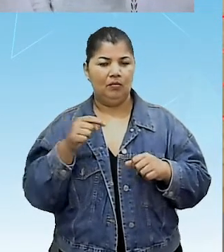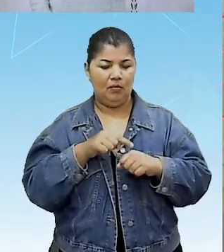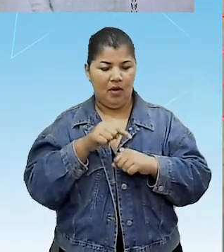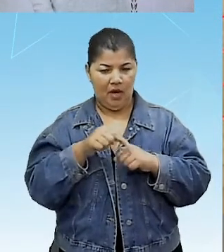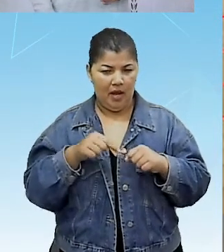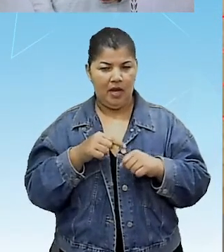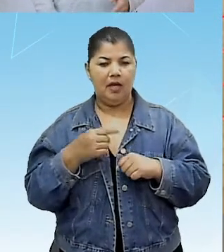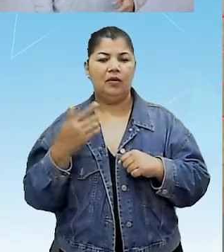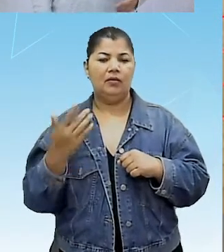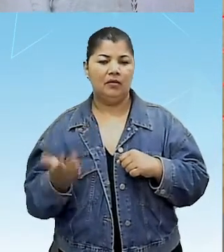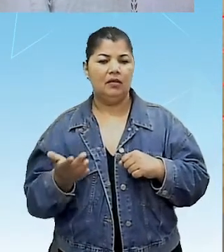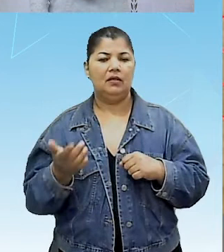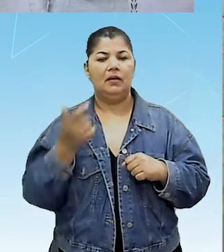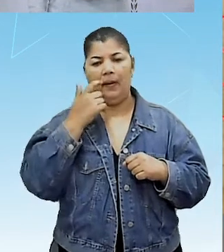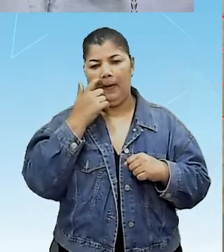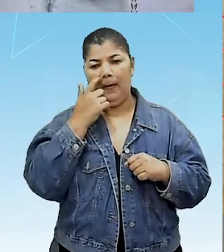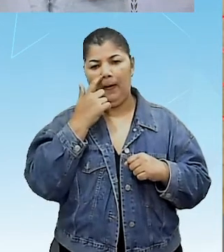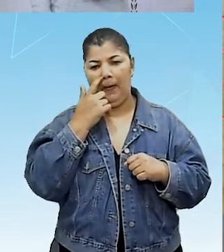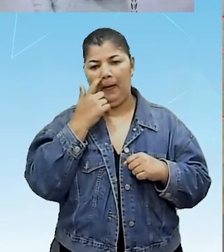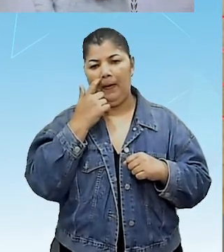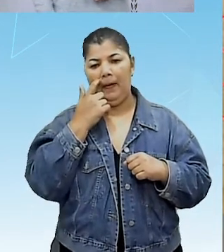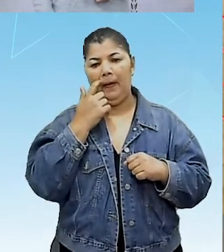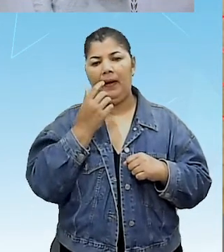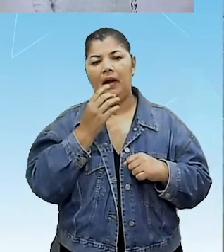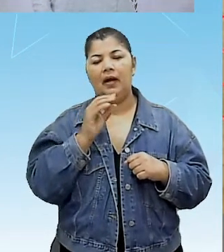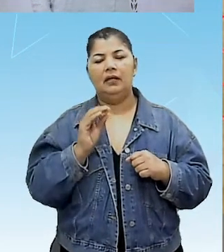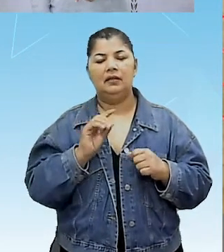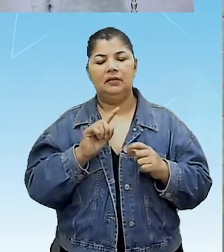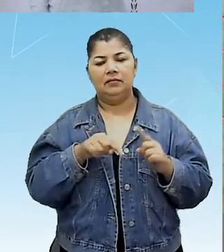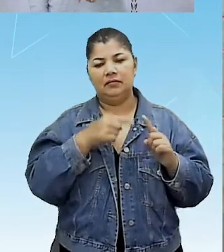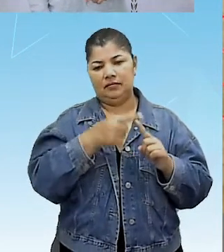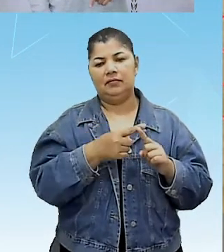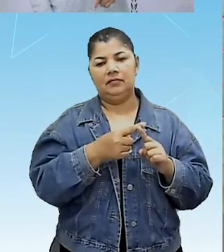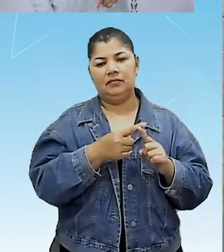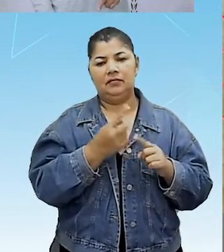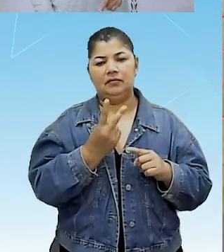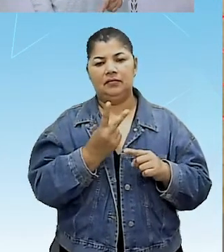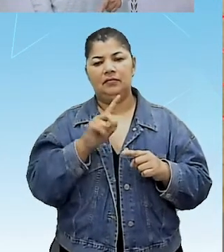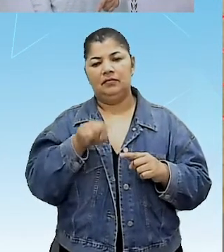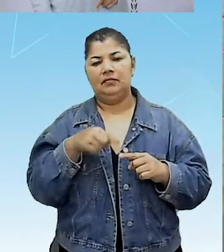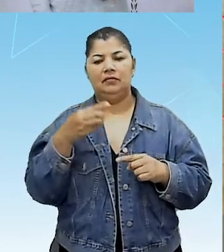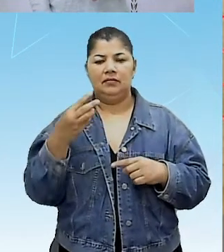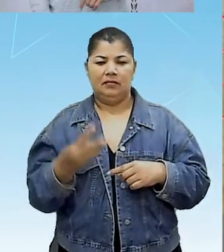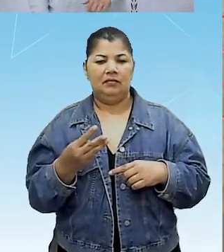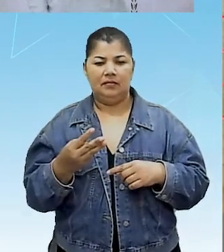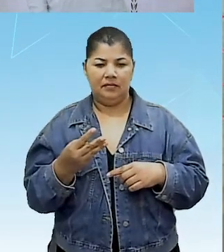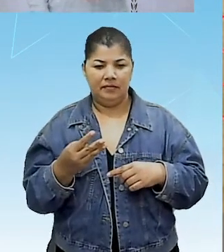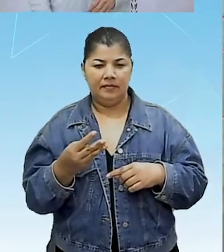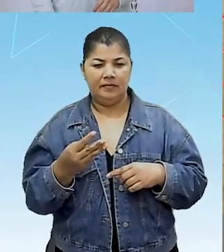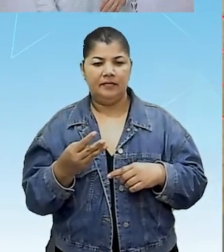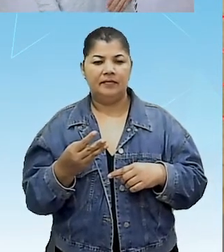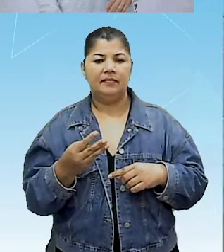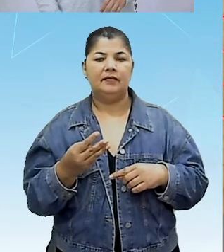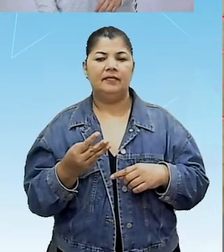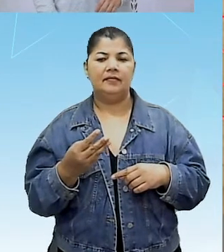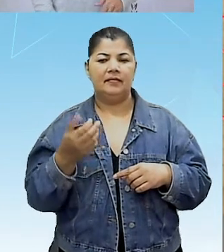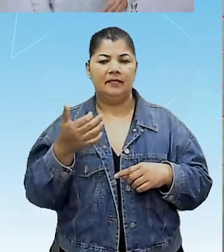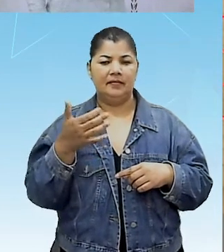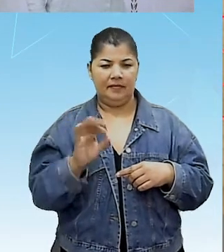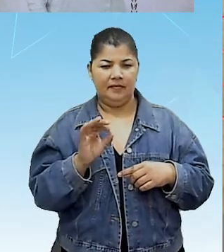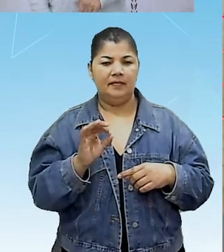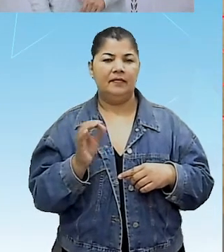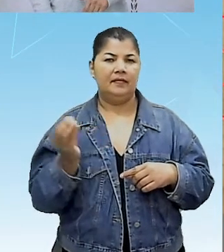positivo, tá? 21. E aí eu vou adicionar, para ser 2,3, eu adiciono um 10 aí,